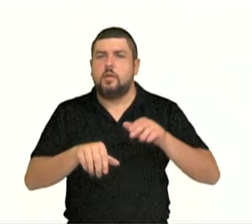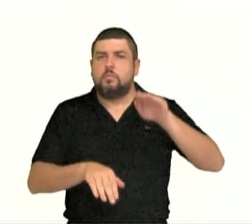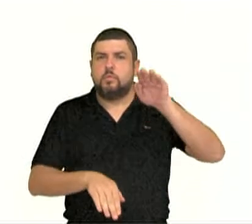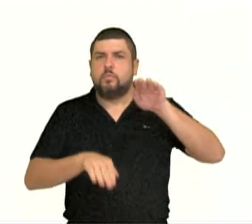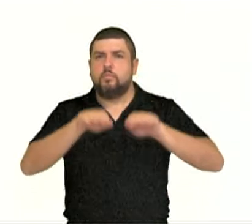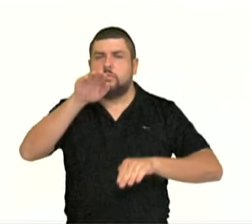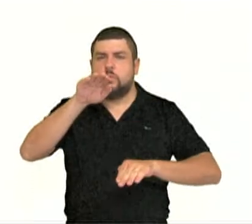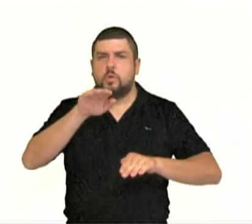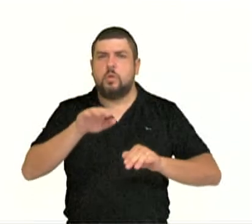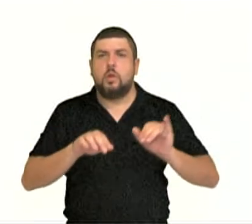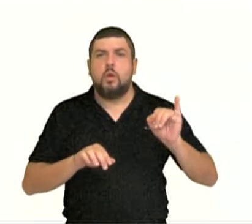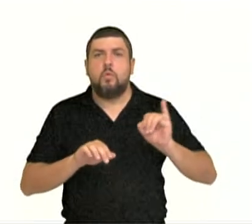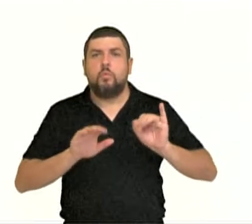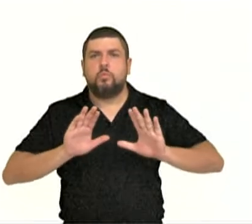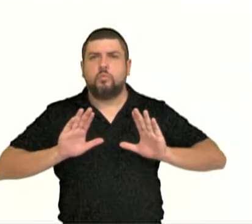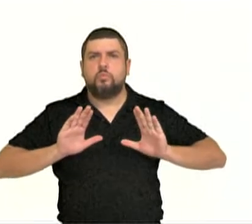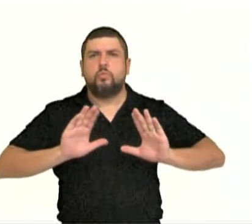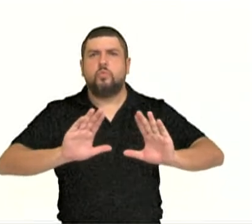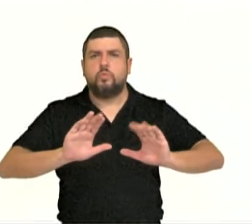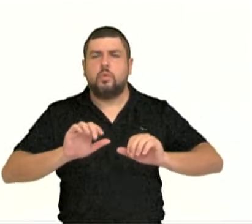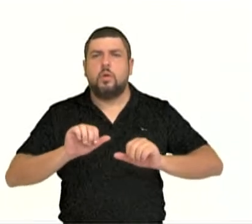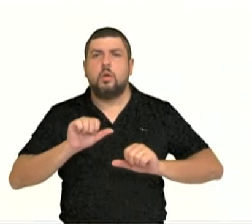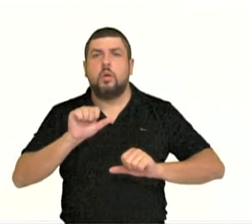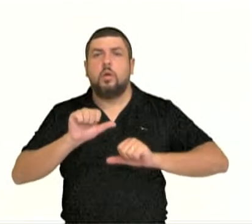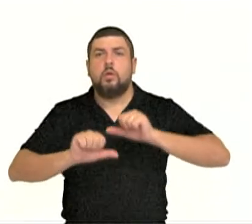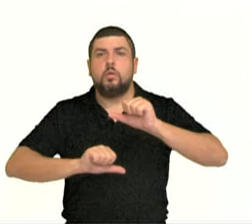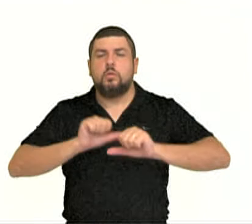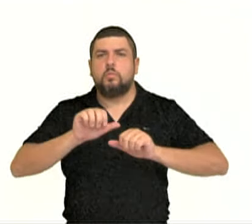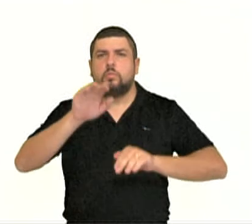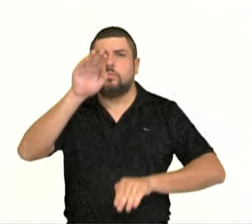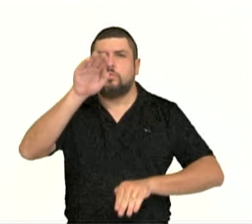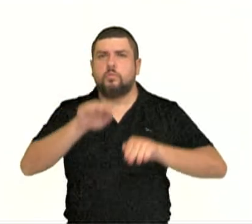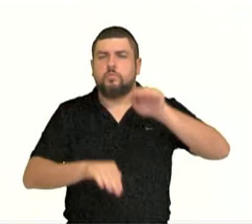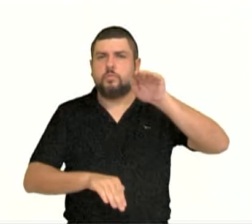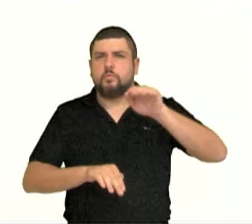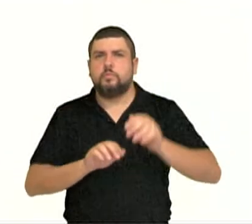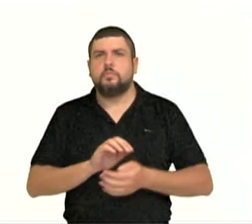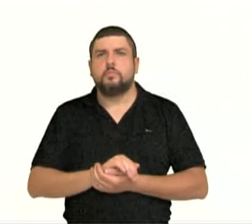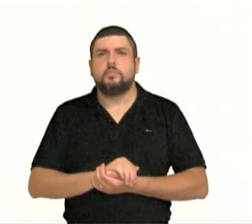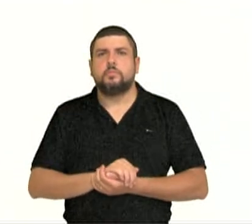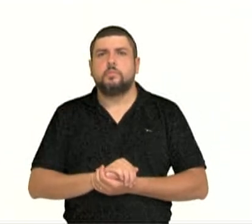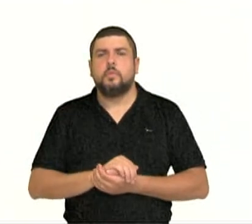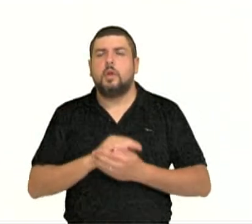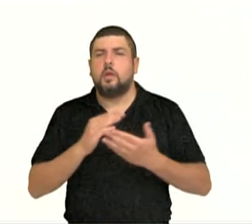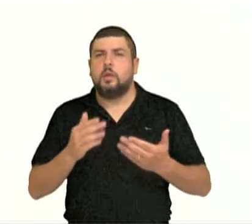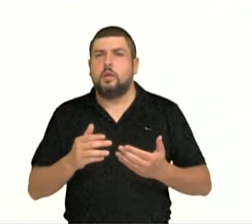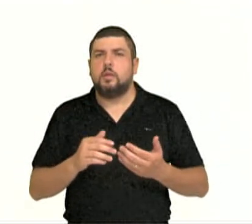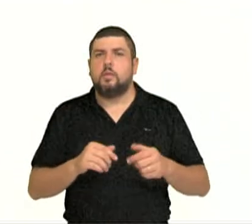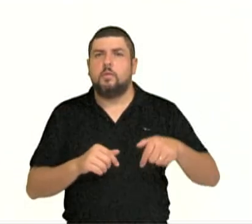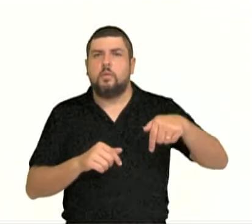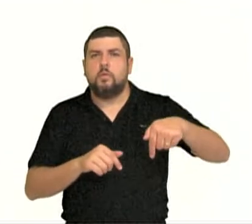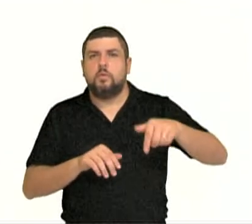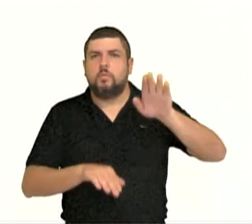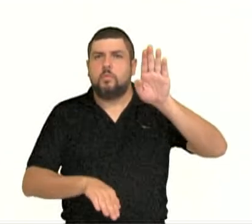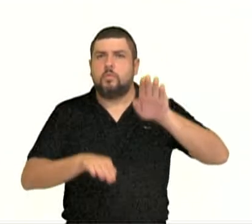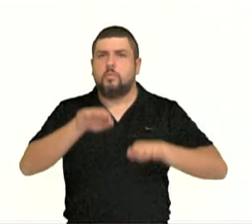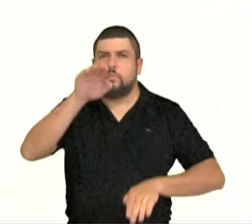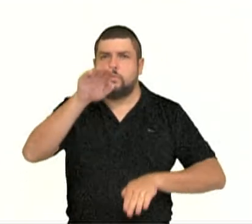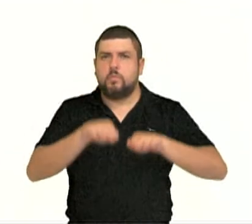ele modifica a quantidade de movimento de um objeto. E lembrando que a quantidade de movimento é massa por